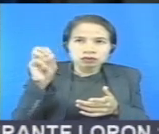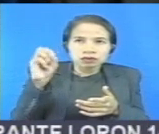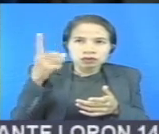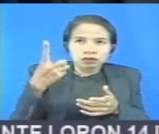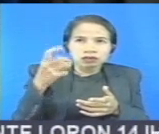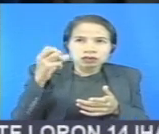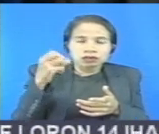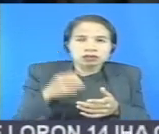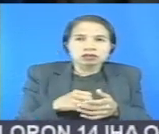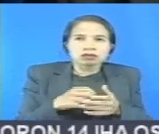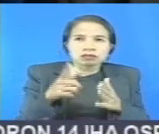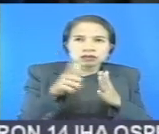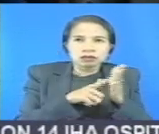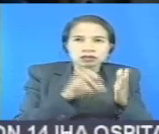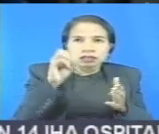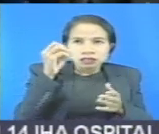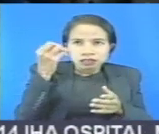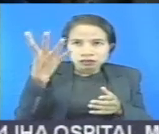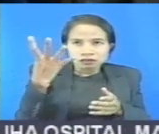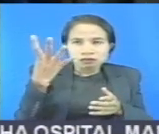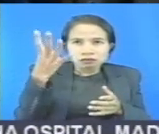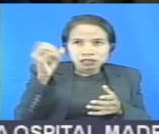32/2011. Meu diploma ministerial número